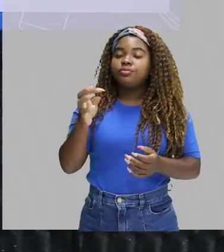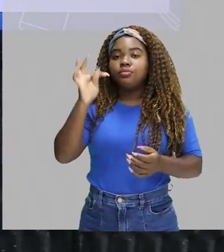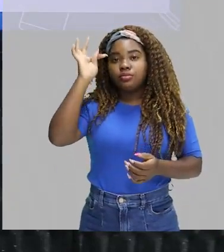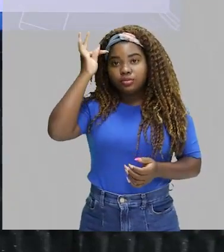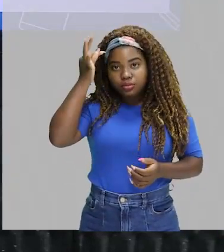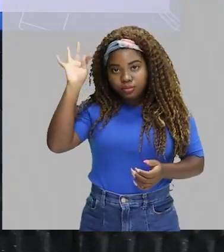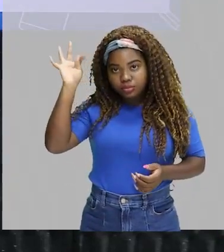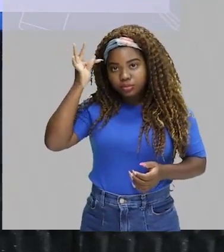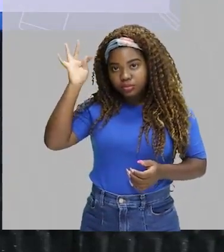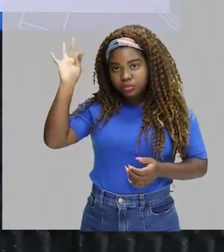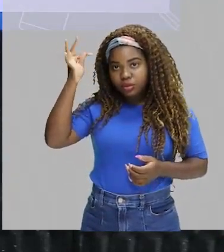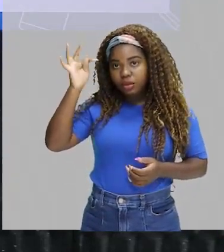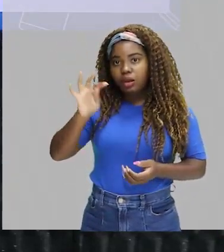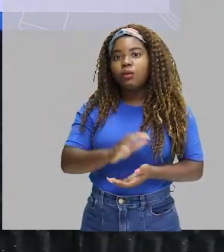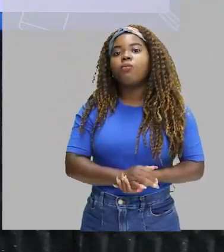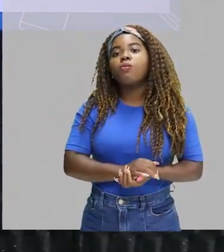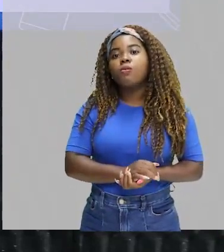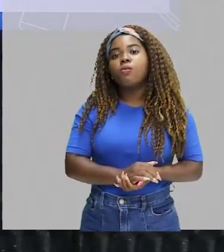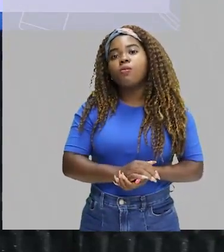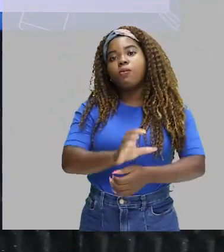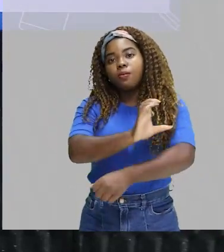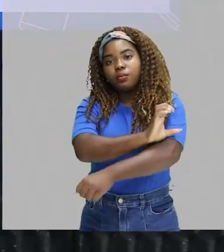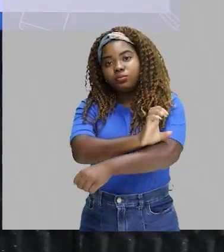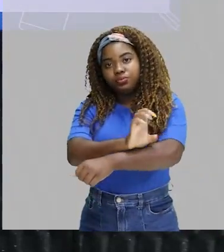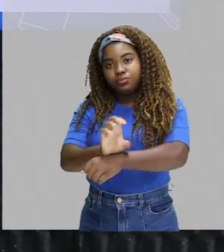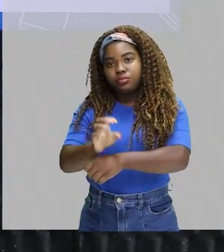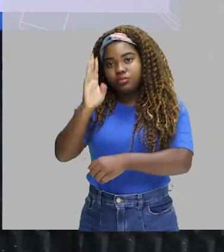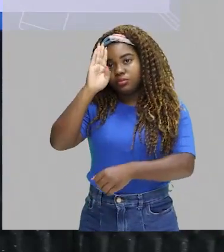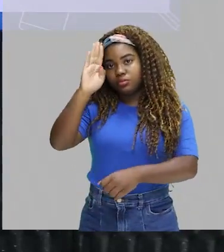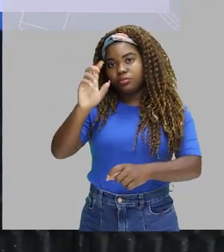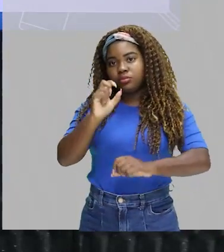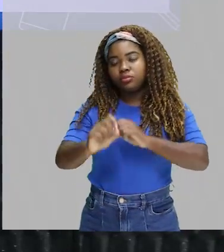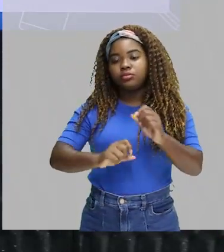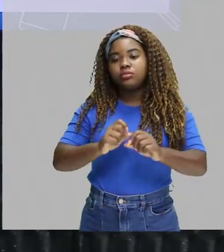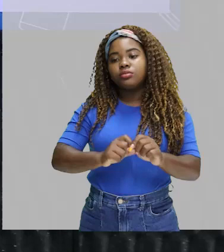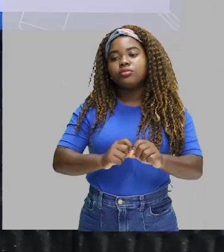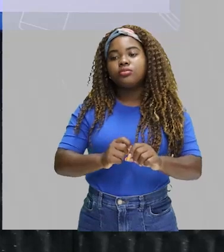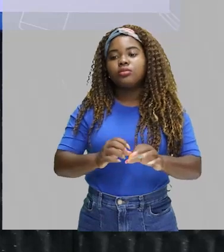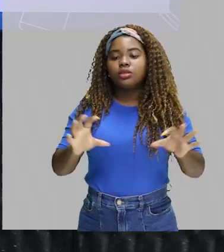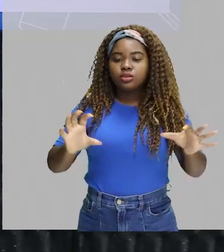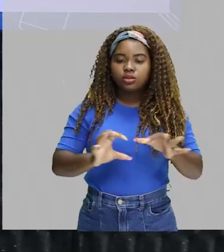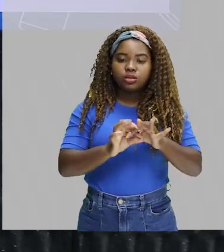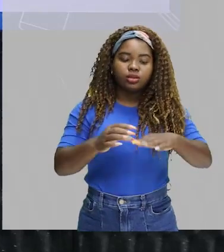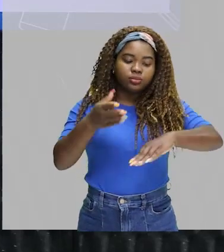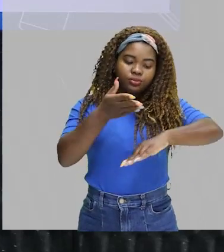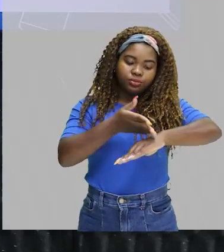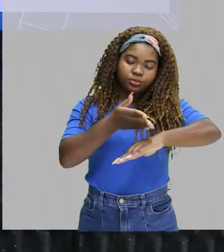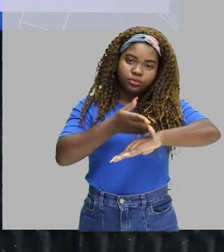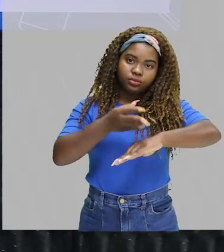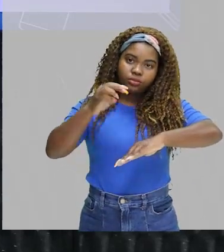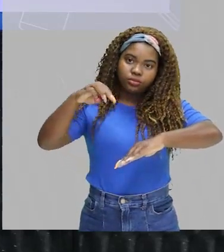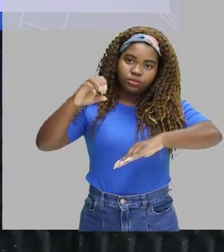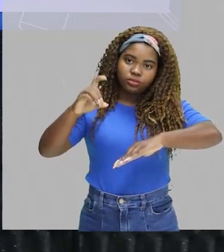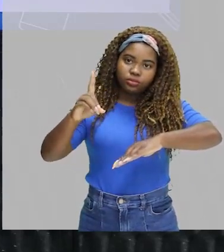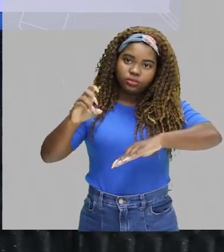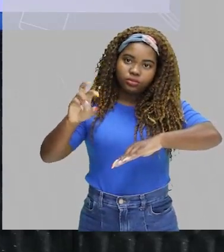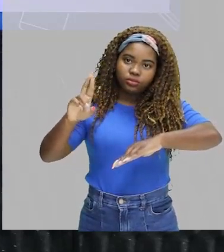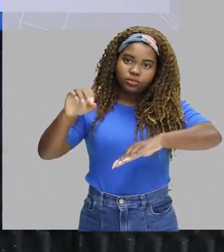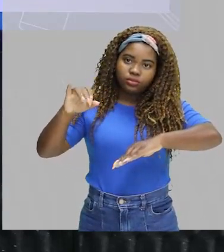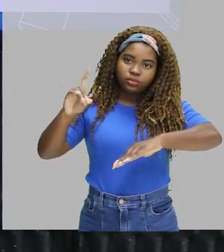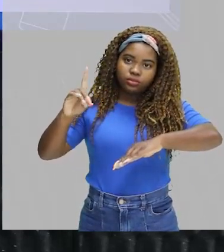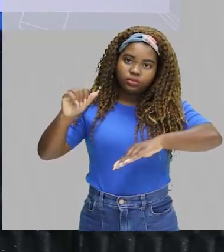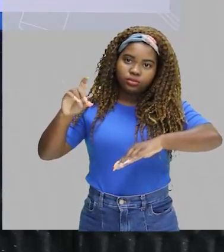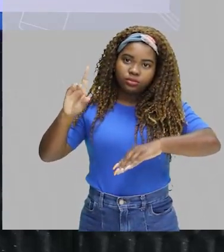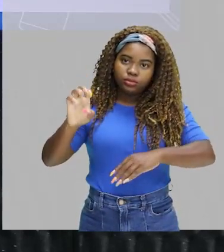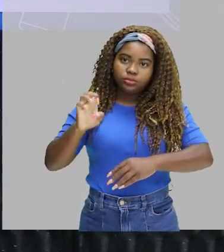éticas, principalmente aquelas que estão delegadas à modernidade. Ali entrando modernidade, o mundo contemporâneo,